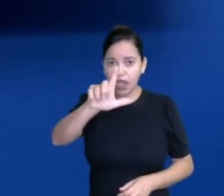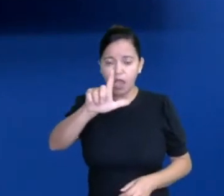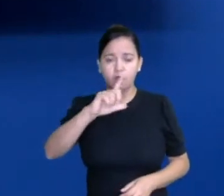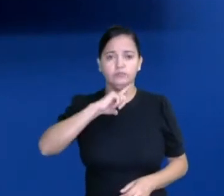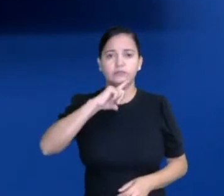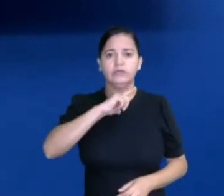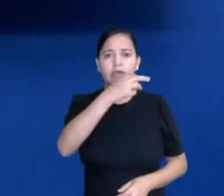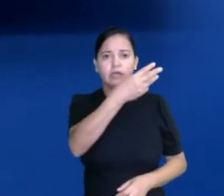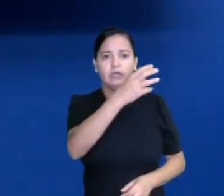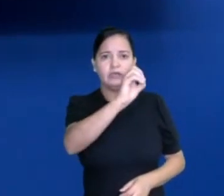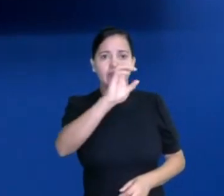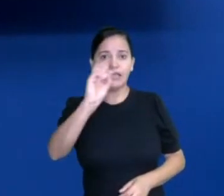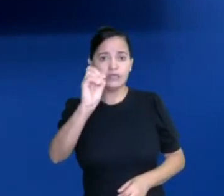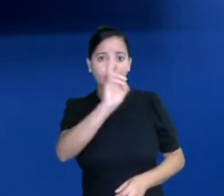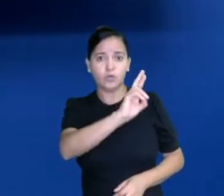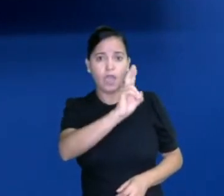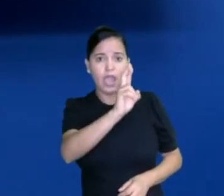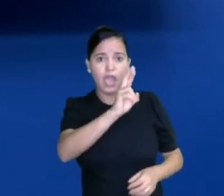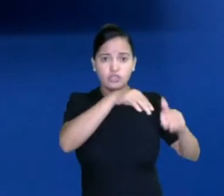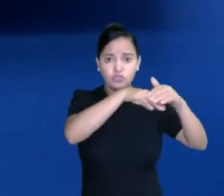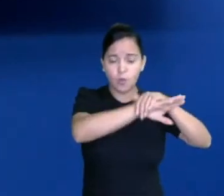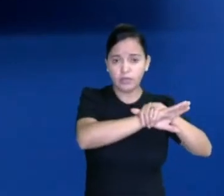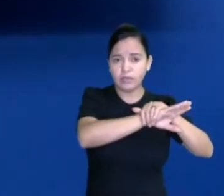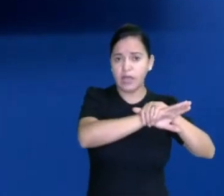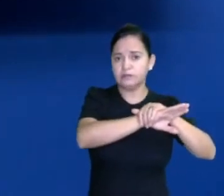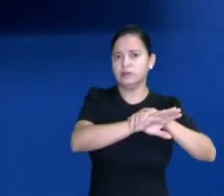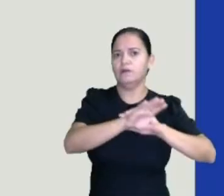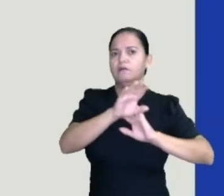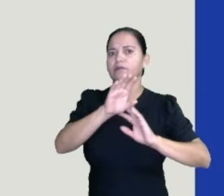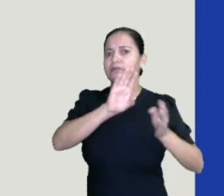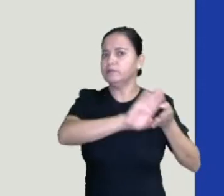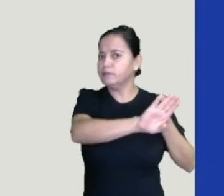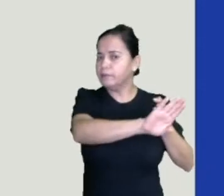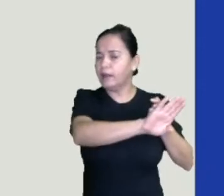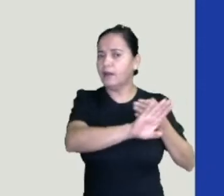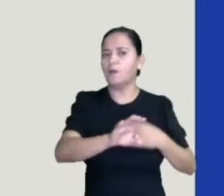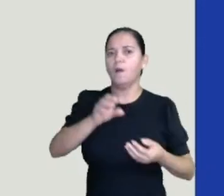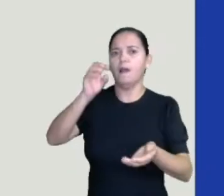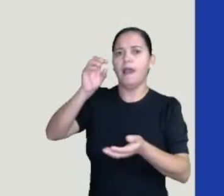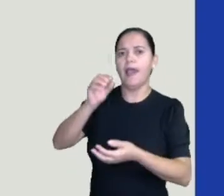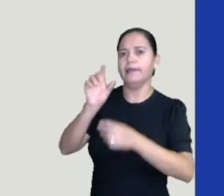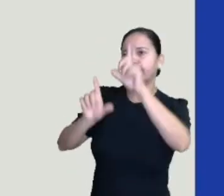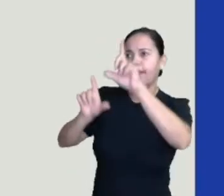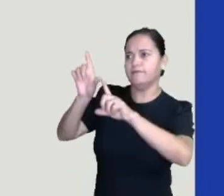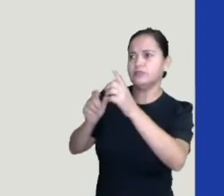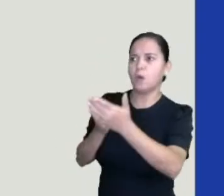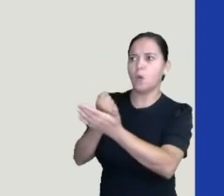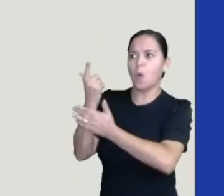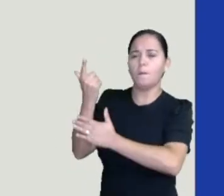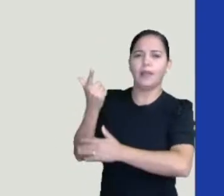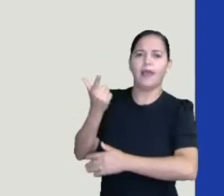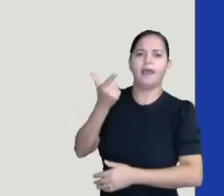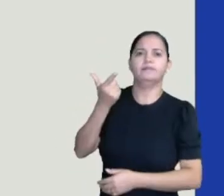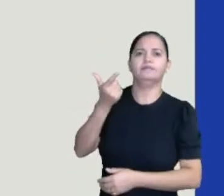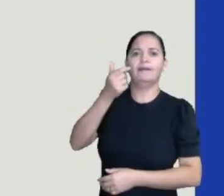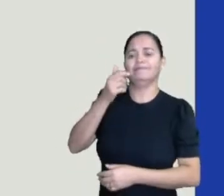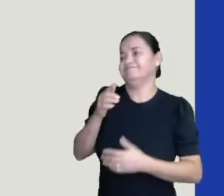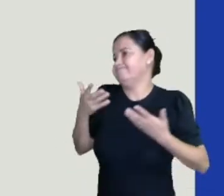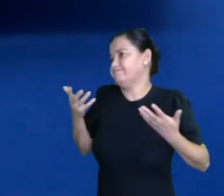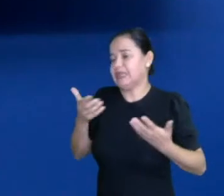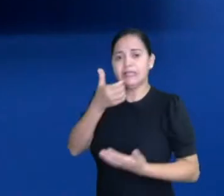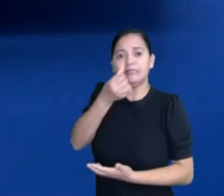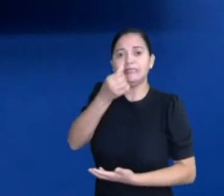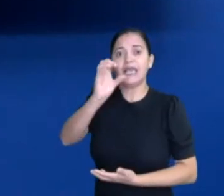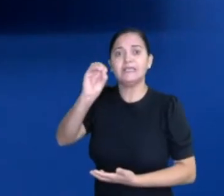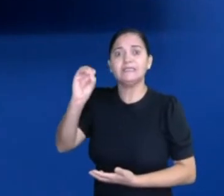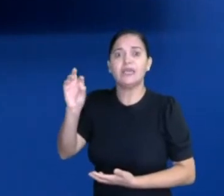e quer comprar uma televisão de R$600. Quanto falta para ele comprar o televisor? Ó, essa é